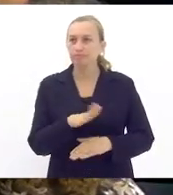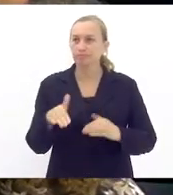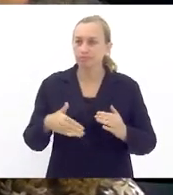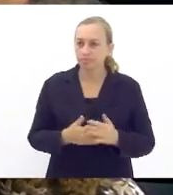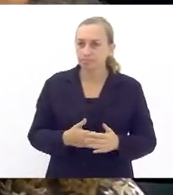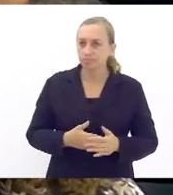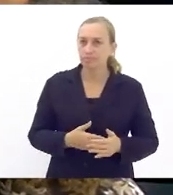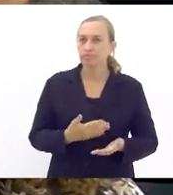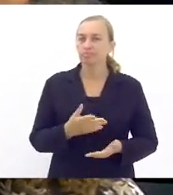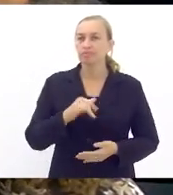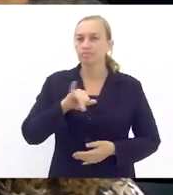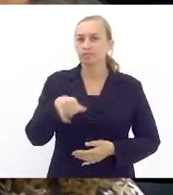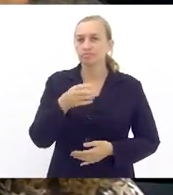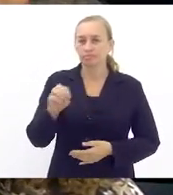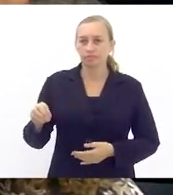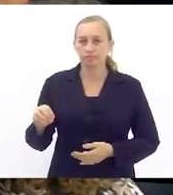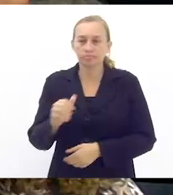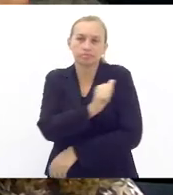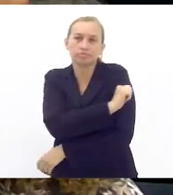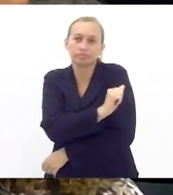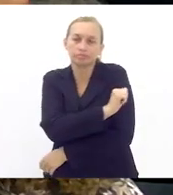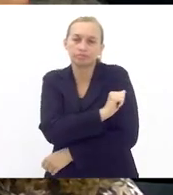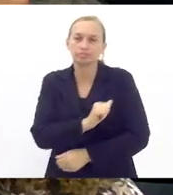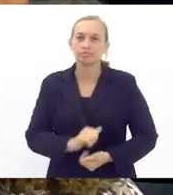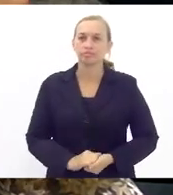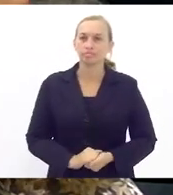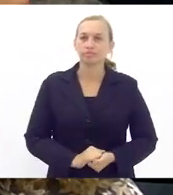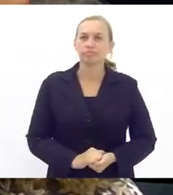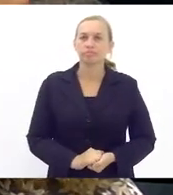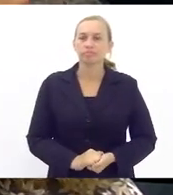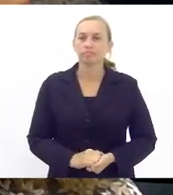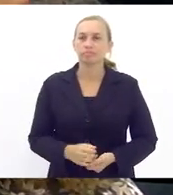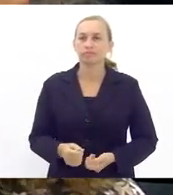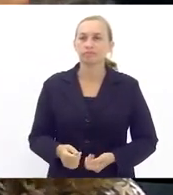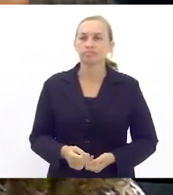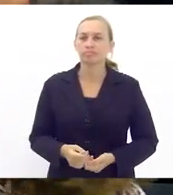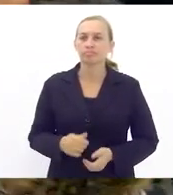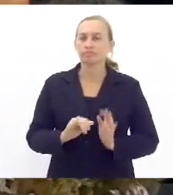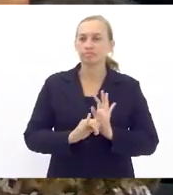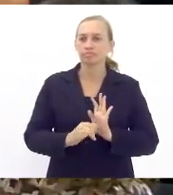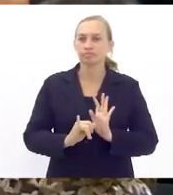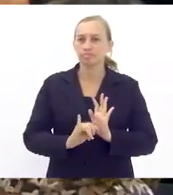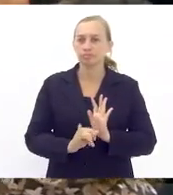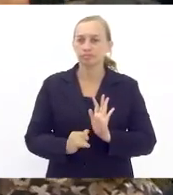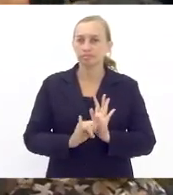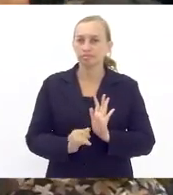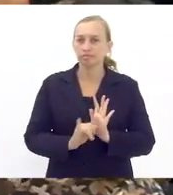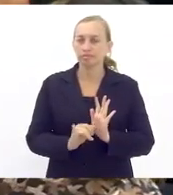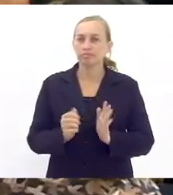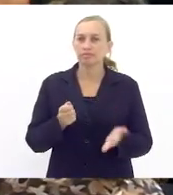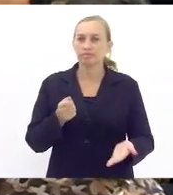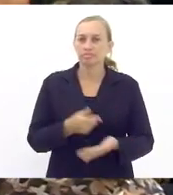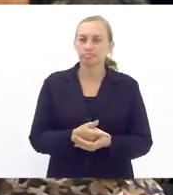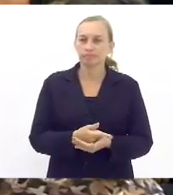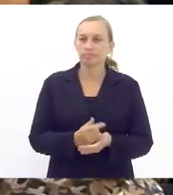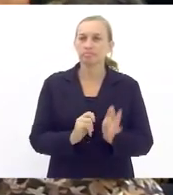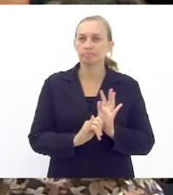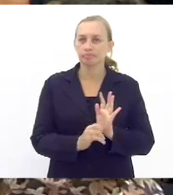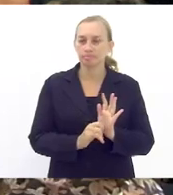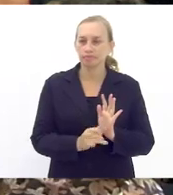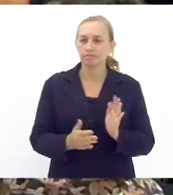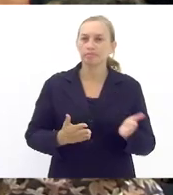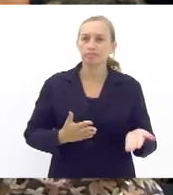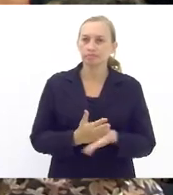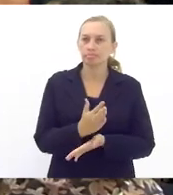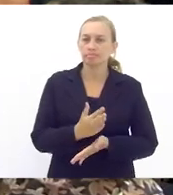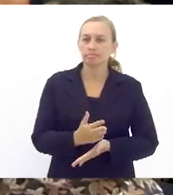sou João prata aluno da primeira etapa da Martins Pena Me inscrevi no edital paguei o edital passei no edital na